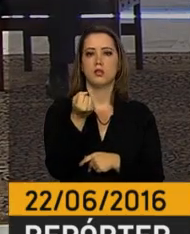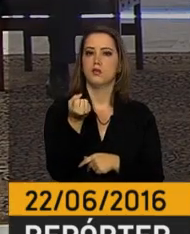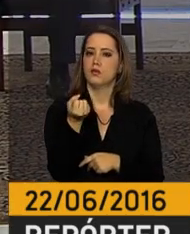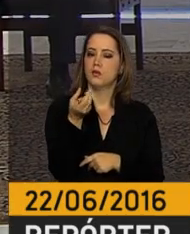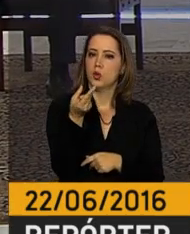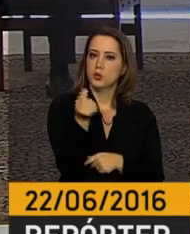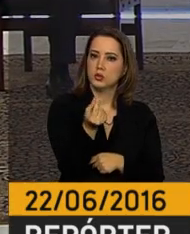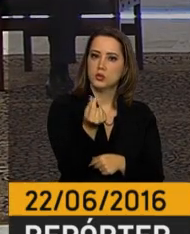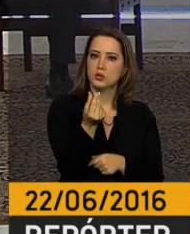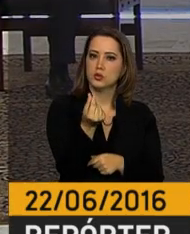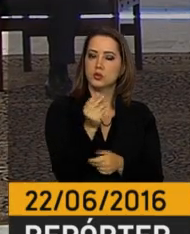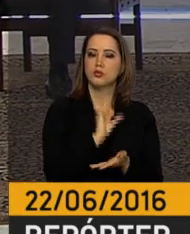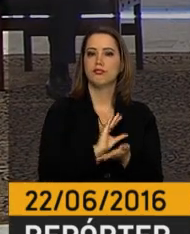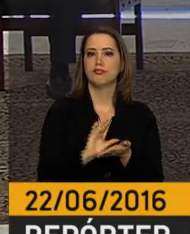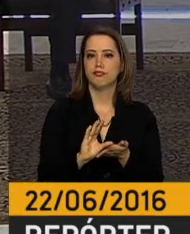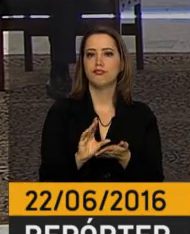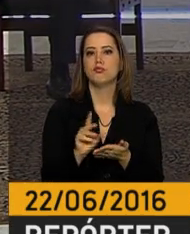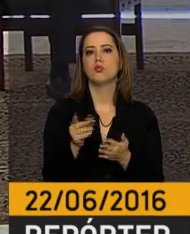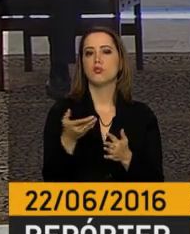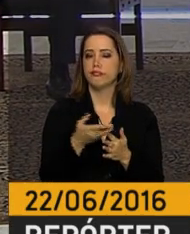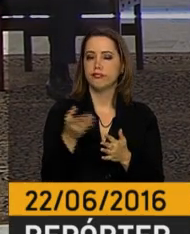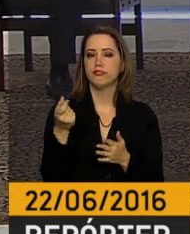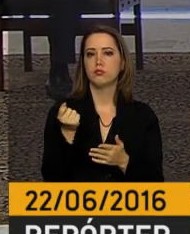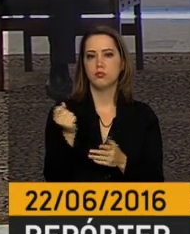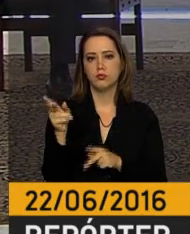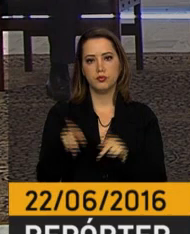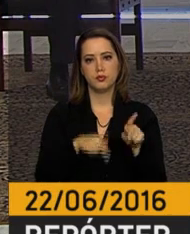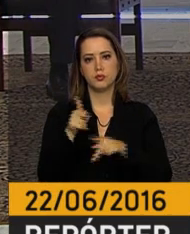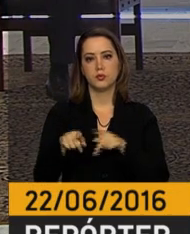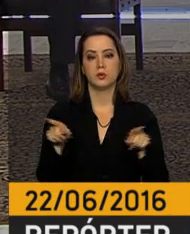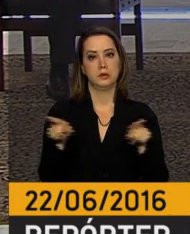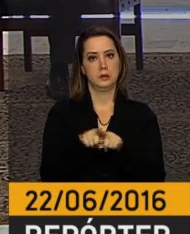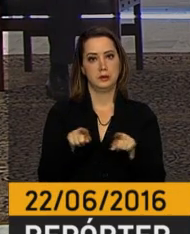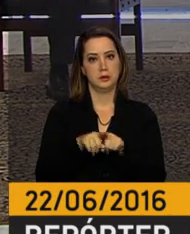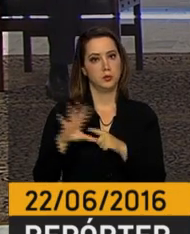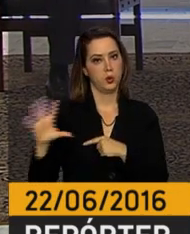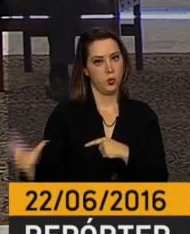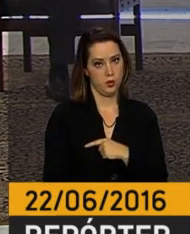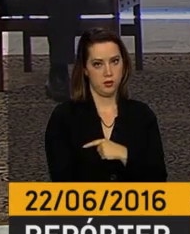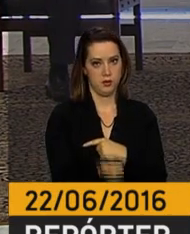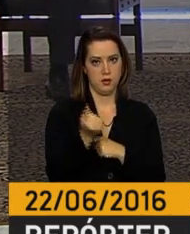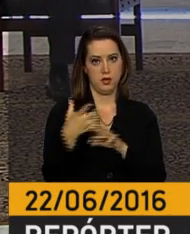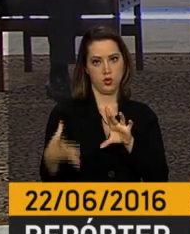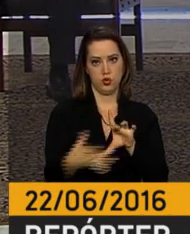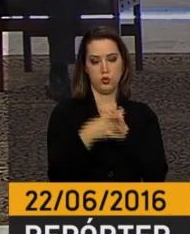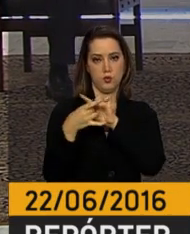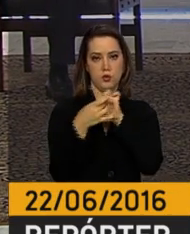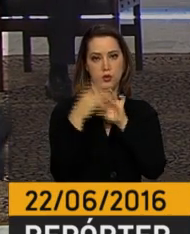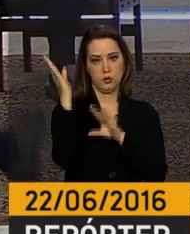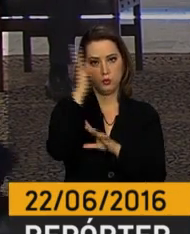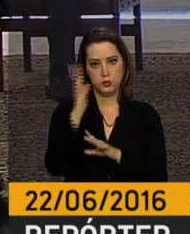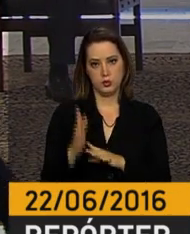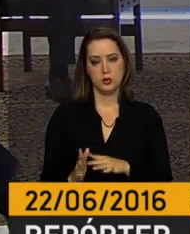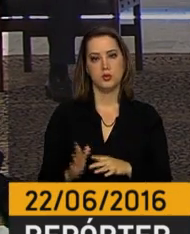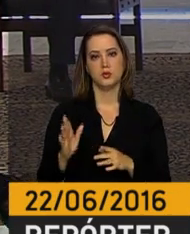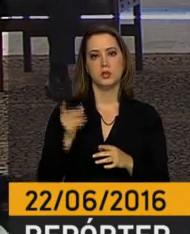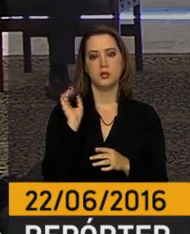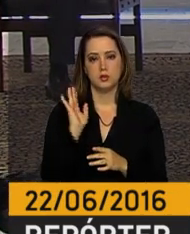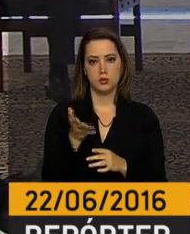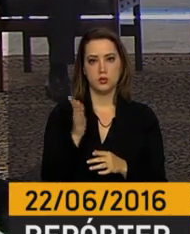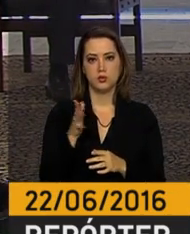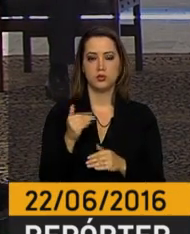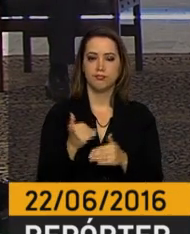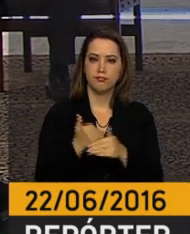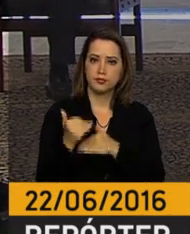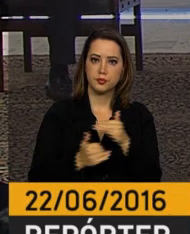H balado e um resgate da Federação Brasileira Que mal se inicia com a repactuação